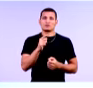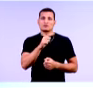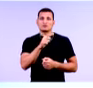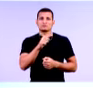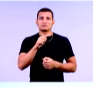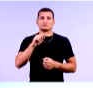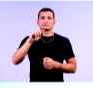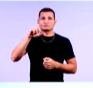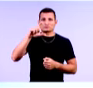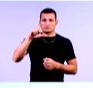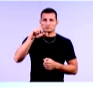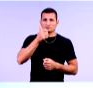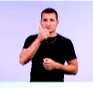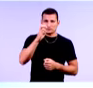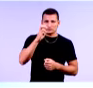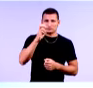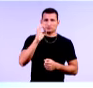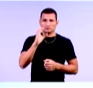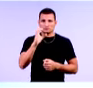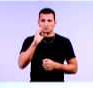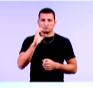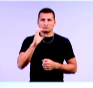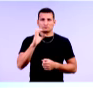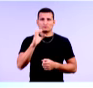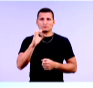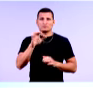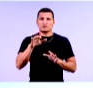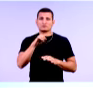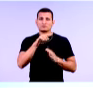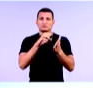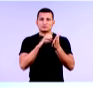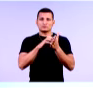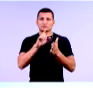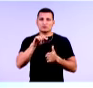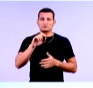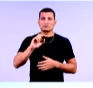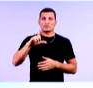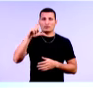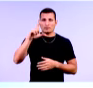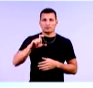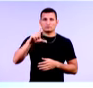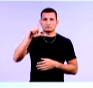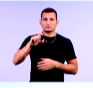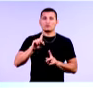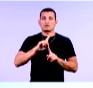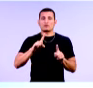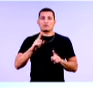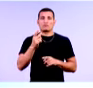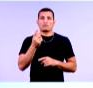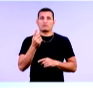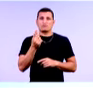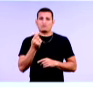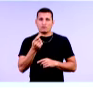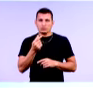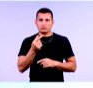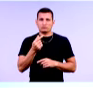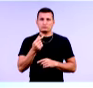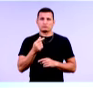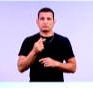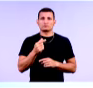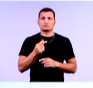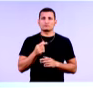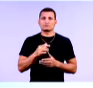centímetros, apesar de ele ter 15 centímetros, mas a característica é o tamanho e não o valor que tem especificamente. Porque o que